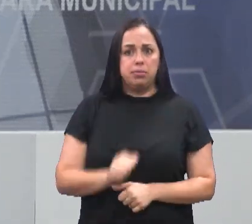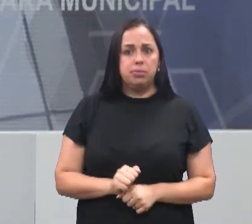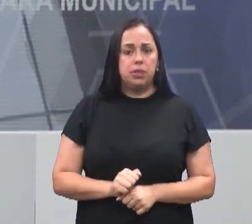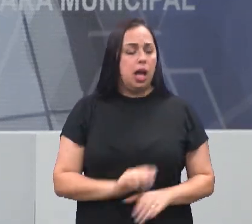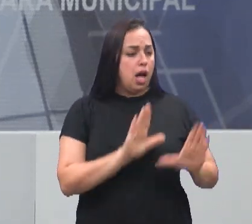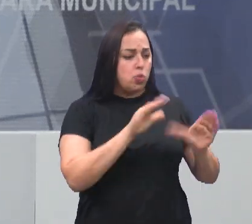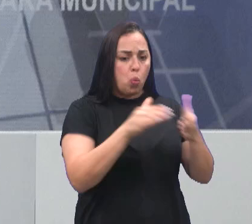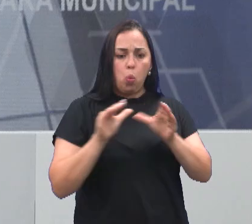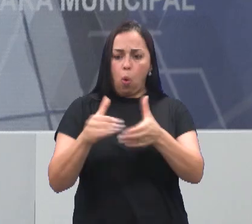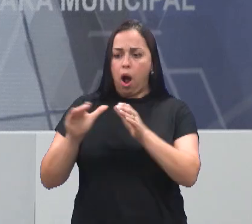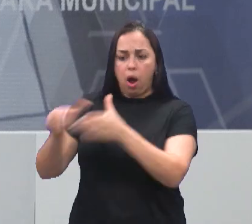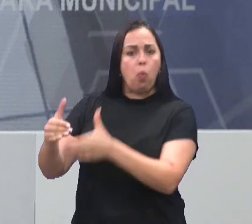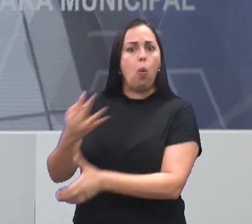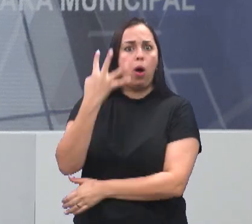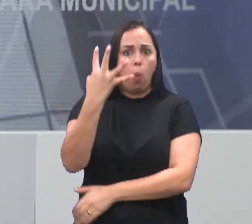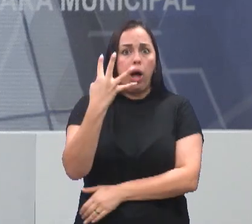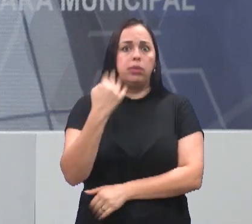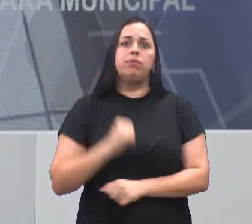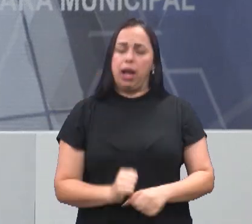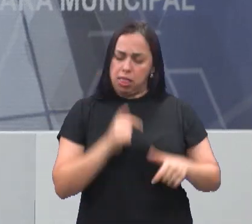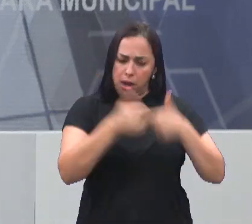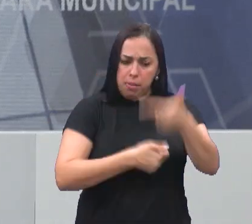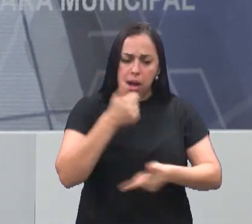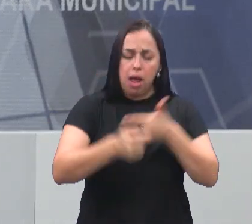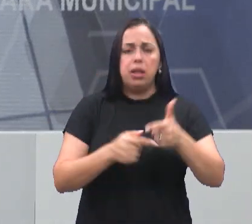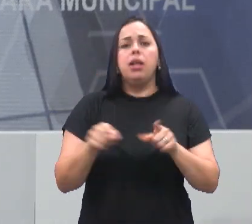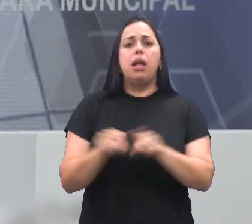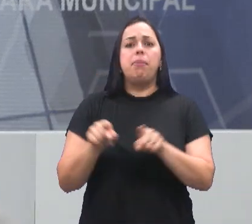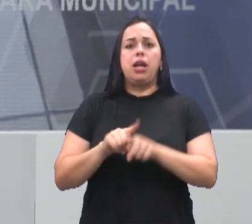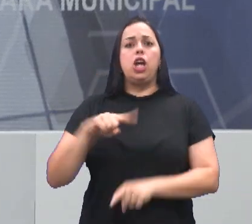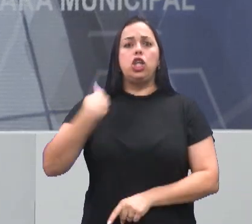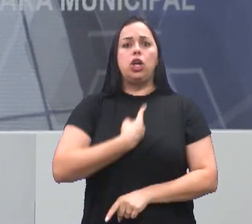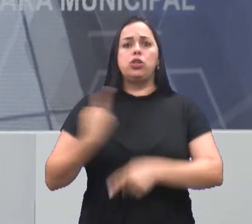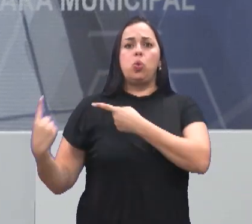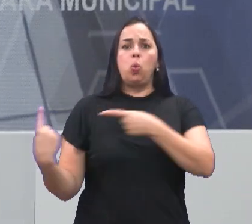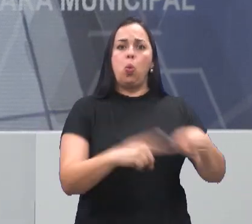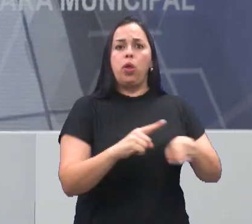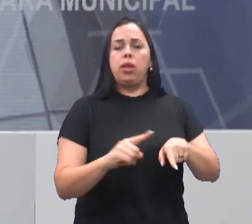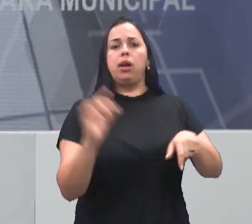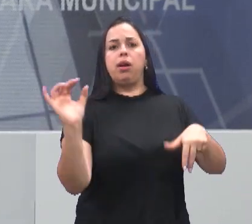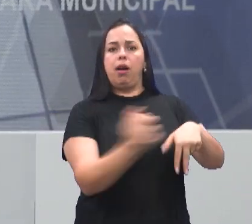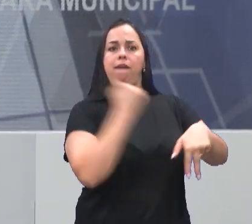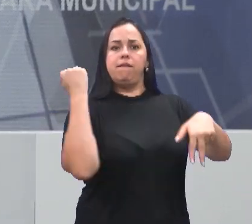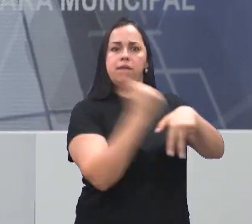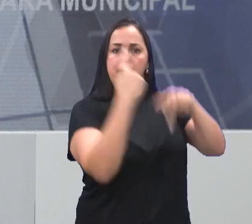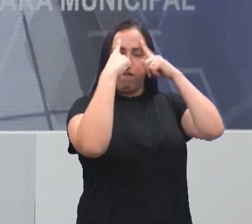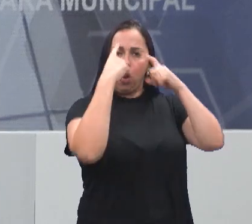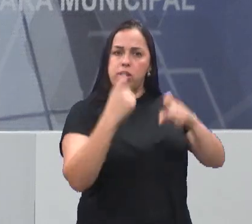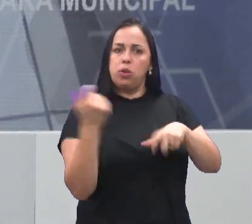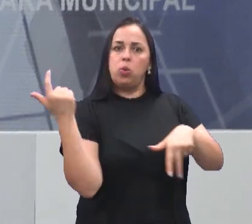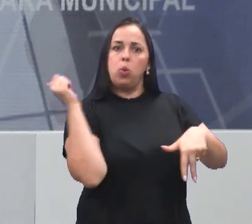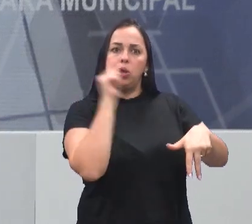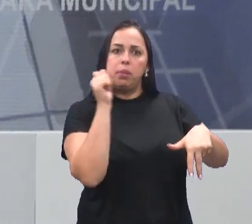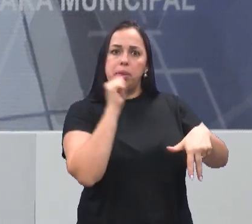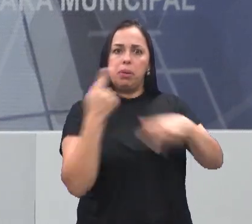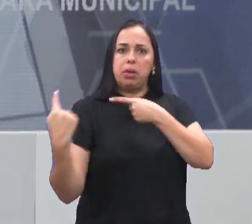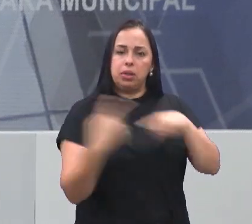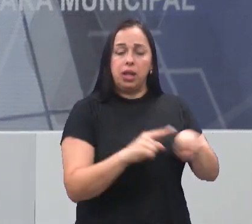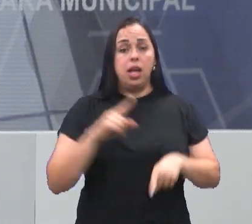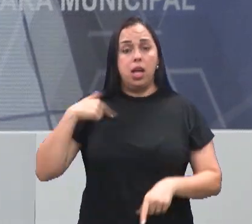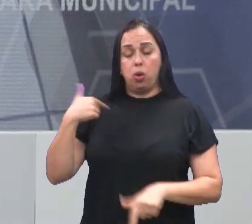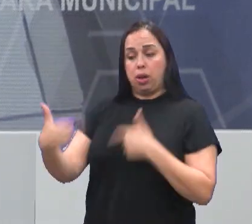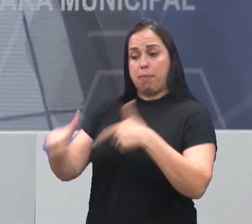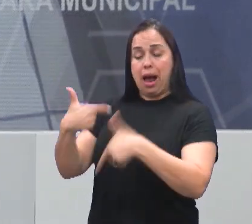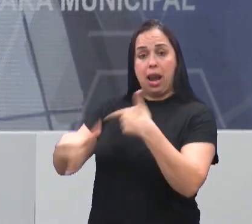parlamentares terá trabalho nessa casa. E o combate ao feminicídio será a pauta desse vereador. Eu que trabalhei ao lado da deputada Letícia Guiara, uma